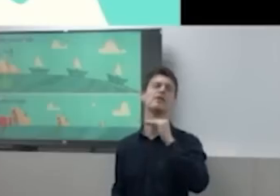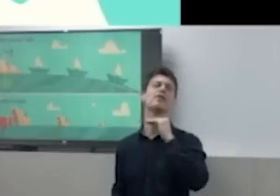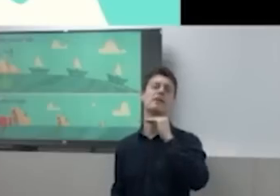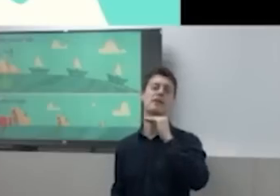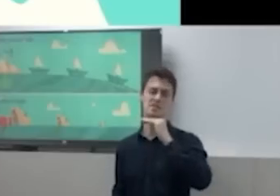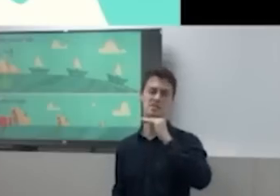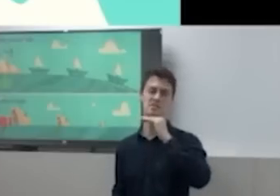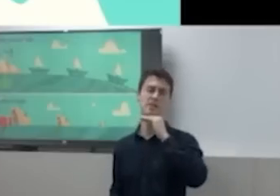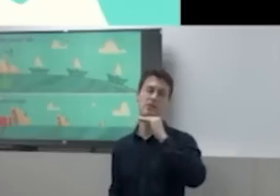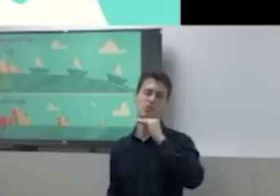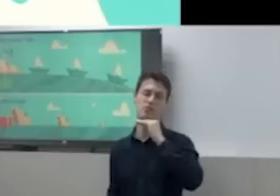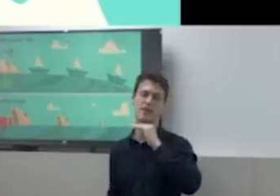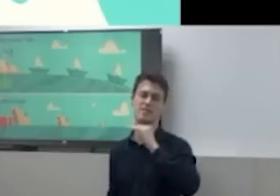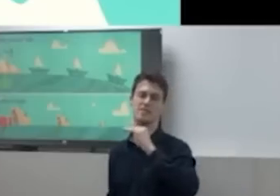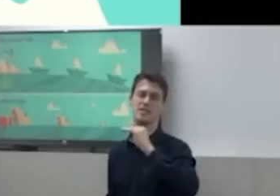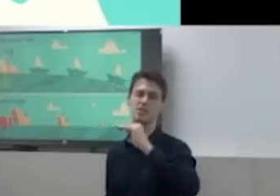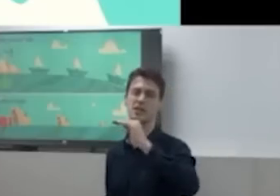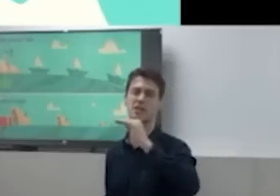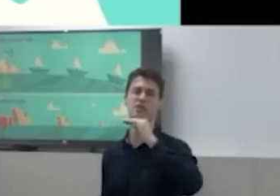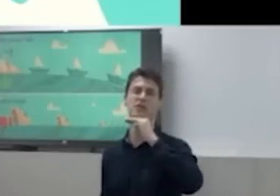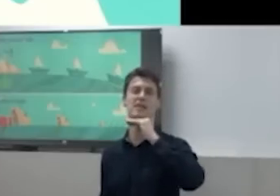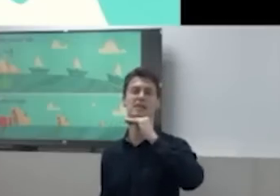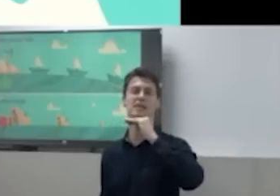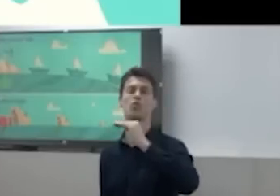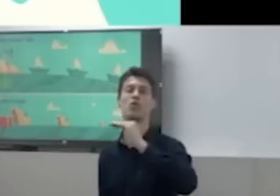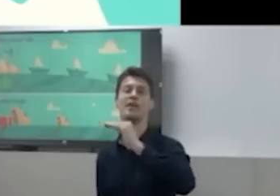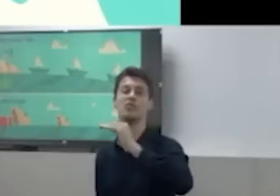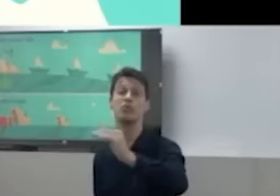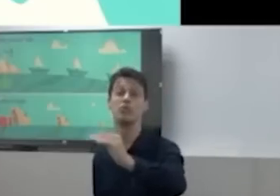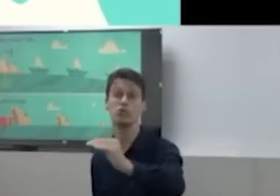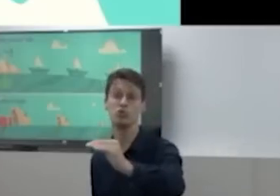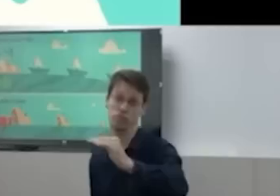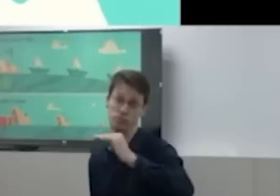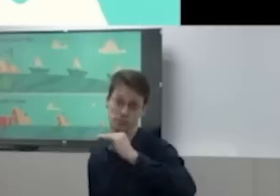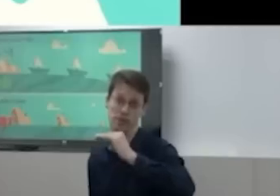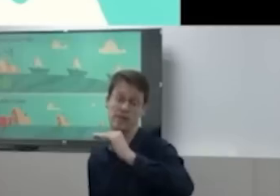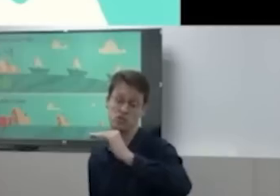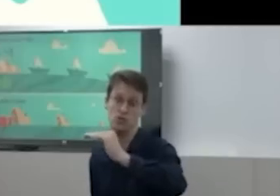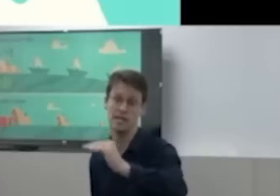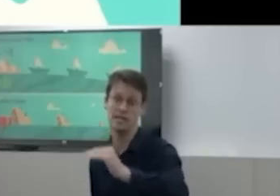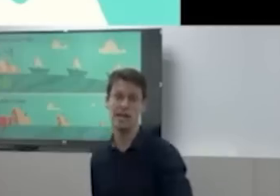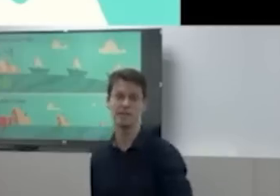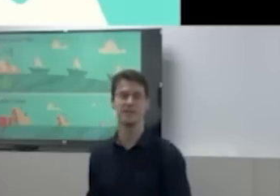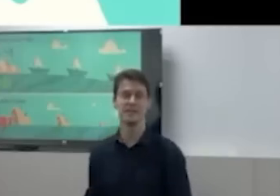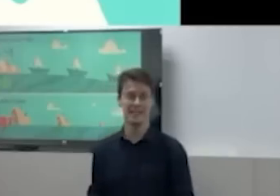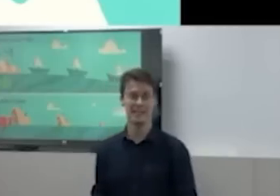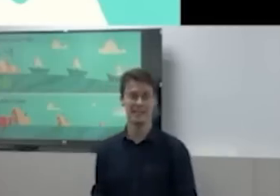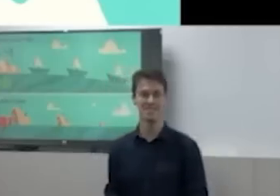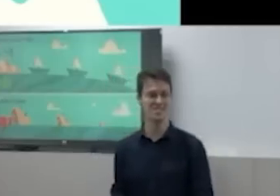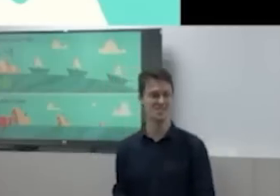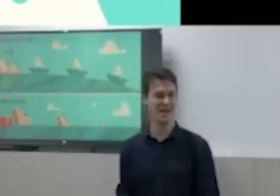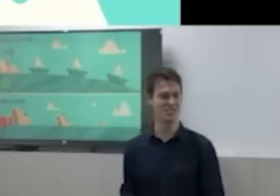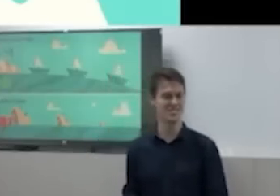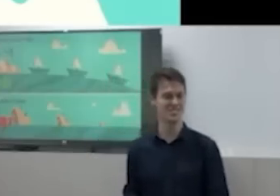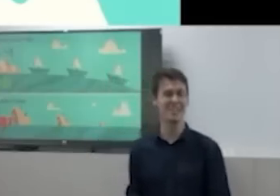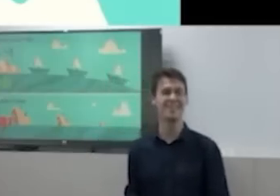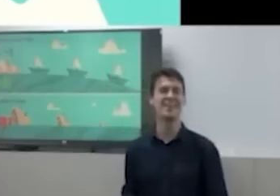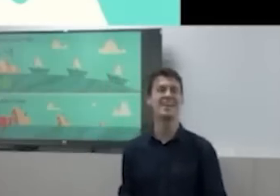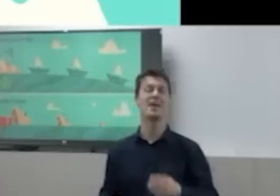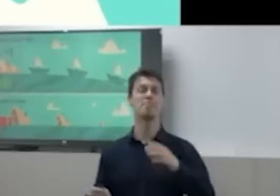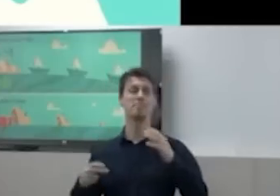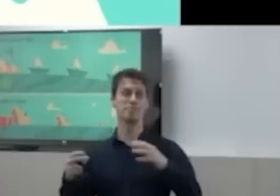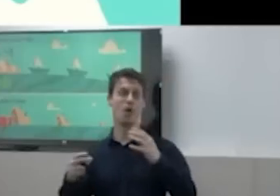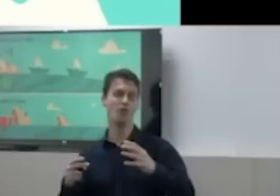a Terra é plana, esse navio vai se deslocando e ele vai encolhendo pela sua totalidade. Legal essas